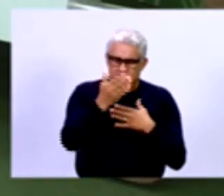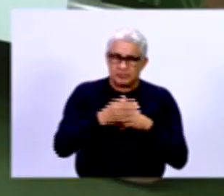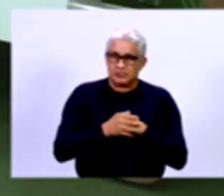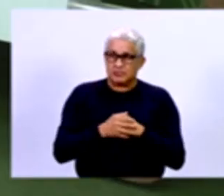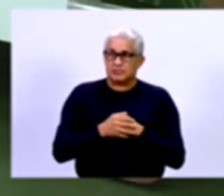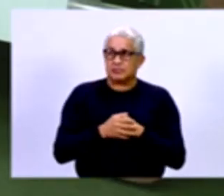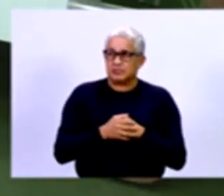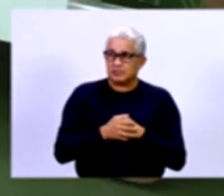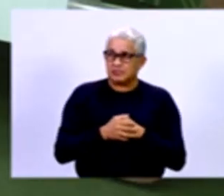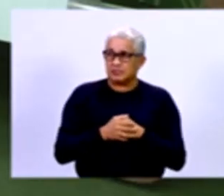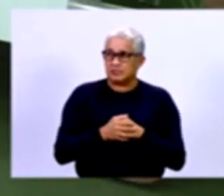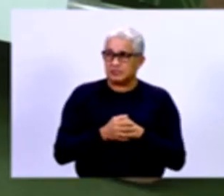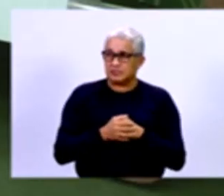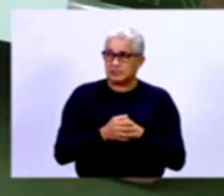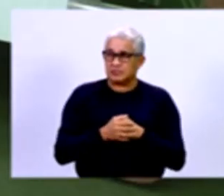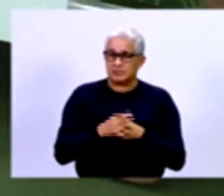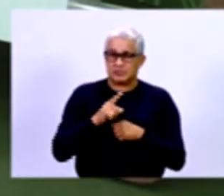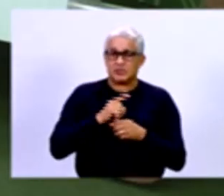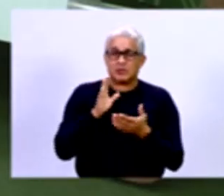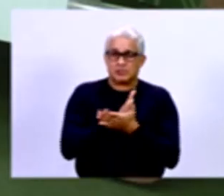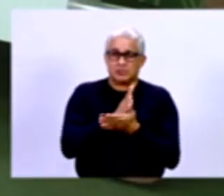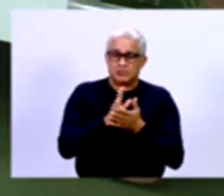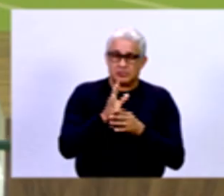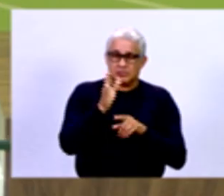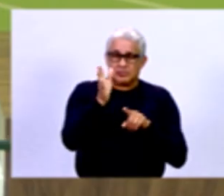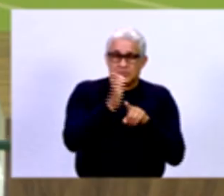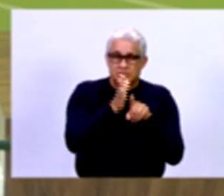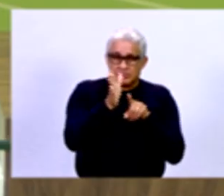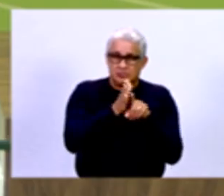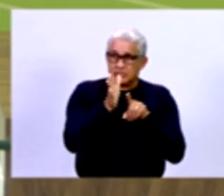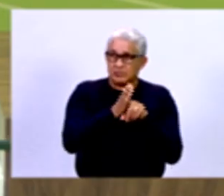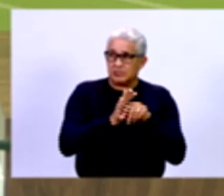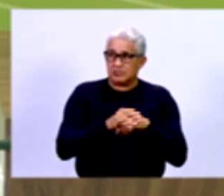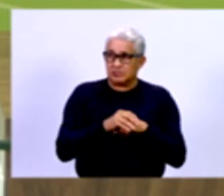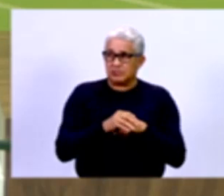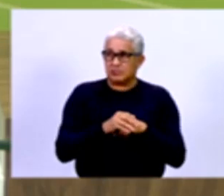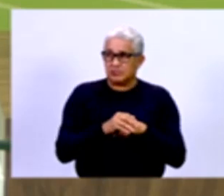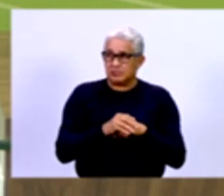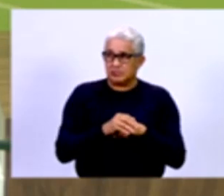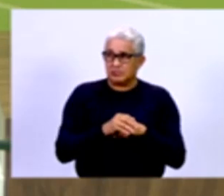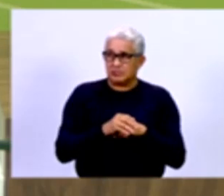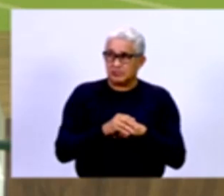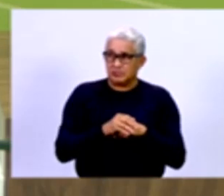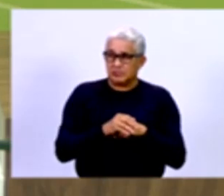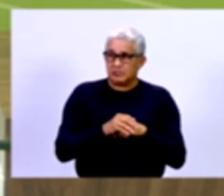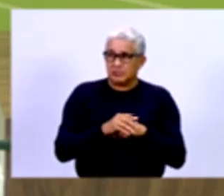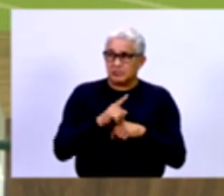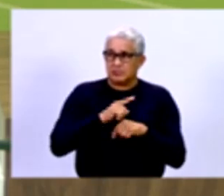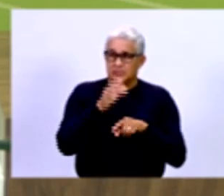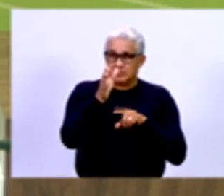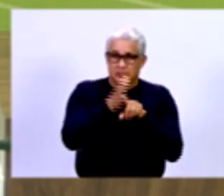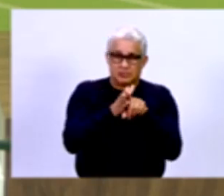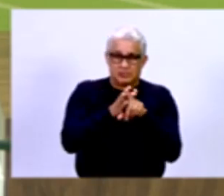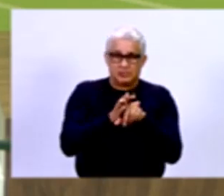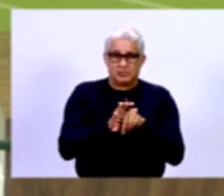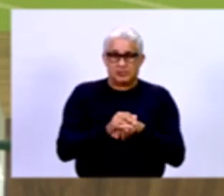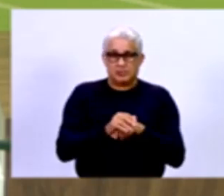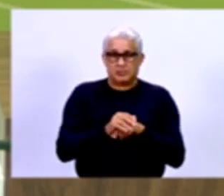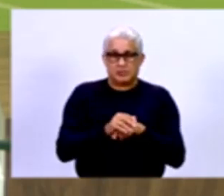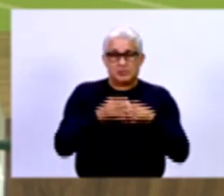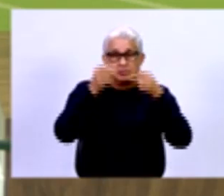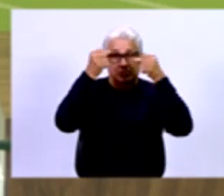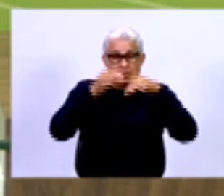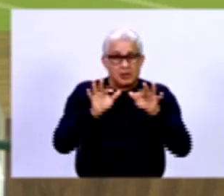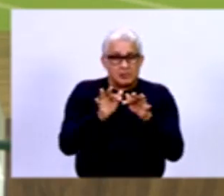Ótima pergunta. Por favor. A gente tem algumas outras perguntas aqui. Eu vou ler a pergunta da aluna Oeila, de Cerejeiras. Ela gostaria de uma